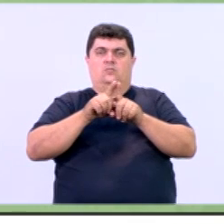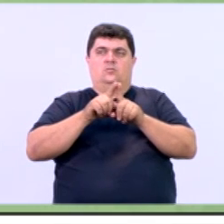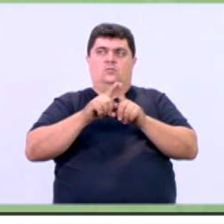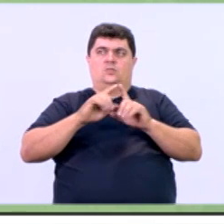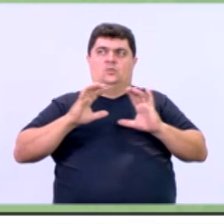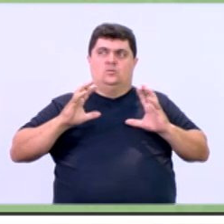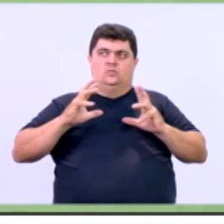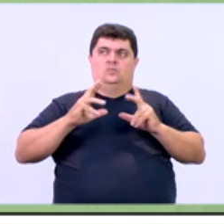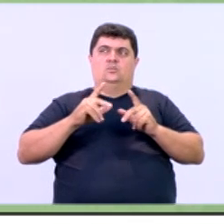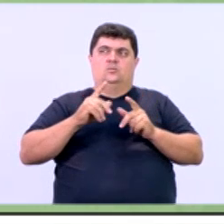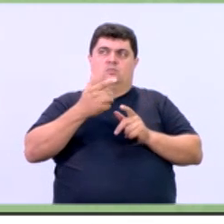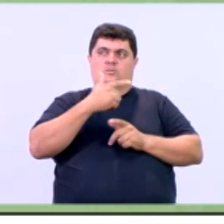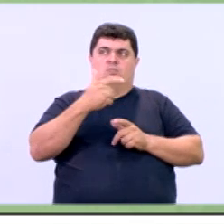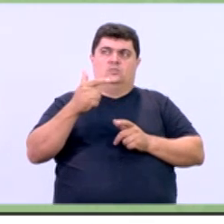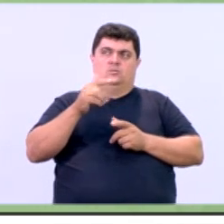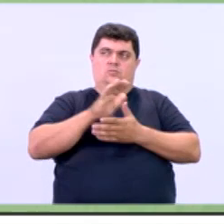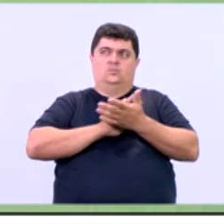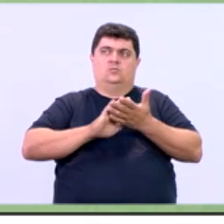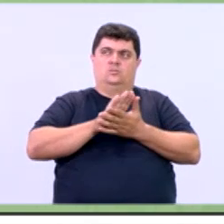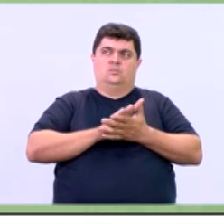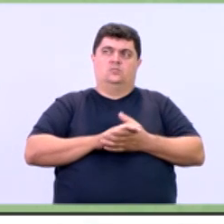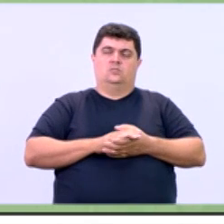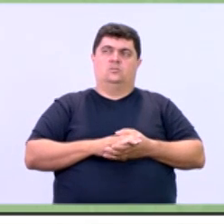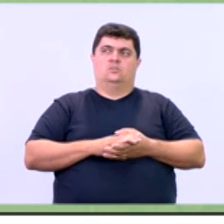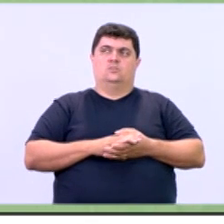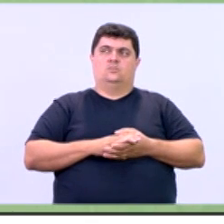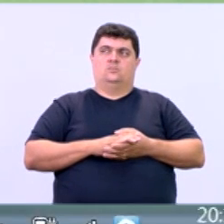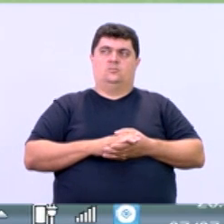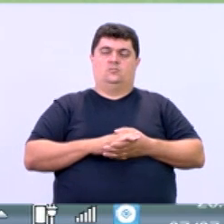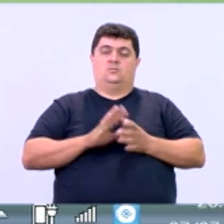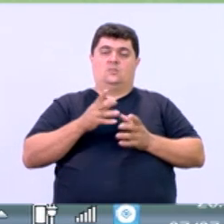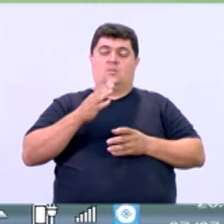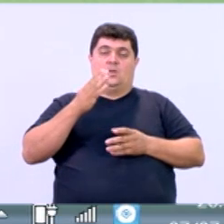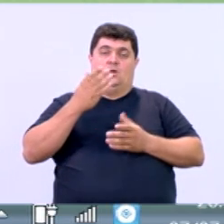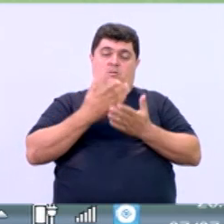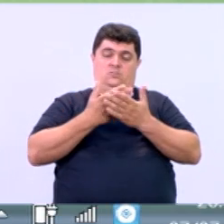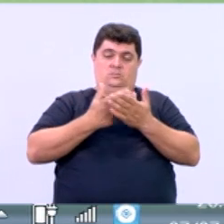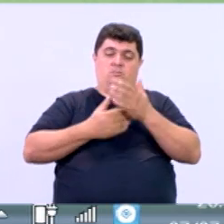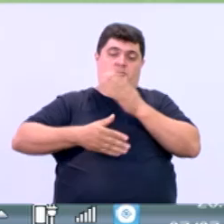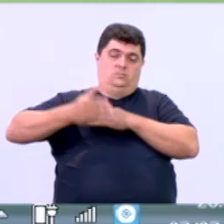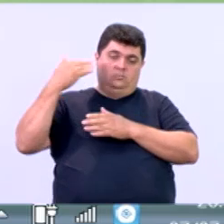formulário, ou nenhuma das alternativas anteriores. Como nós vimos nas outras aulas e vimos